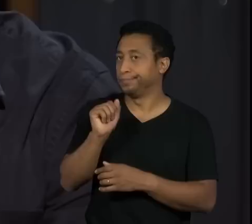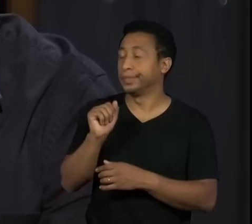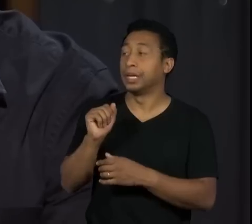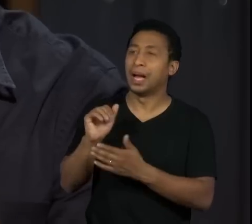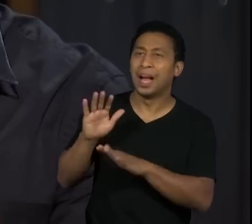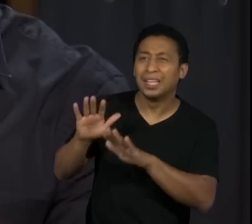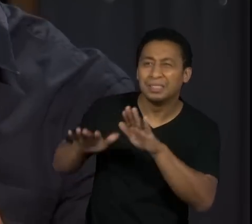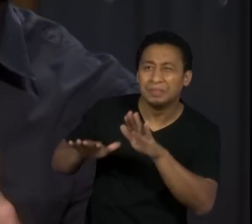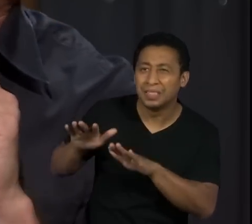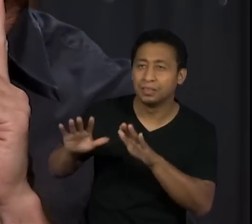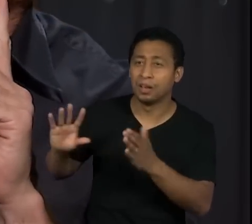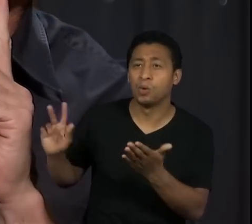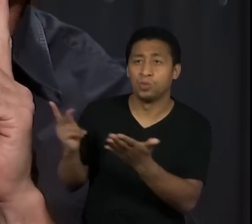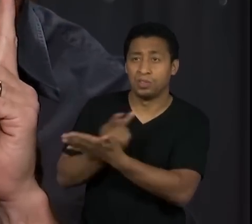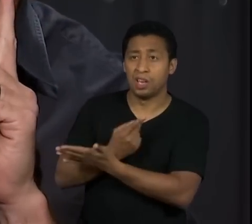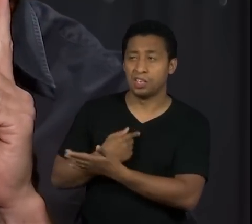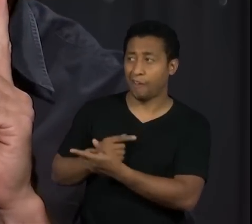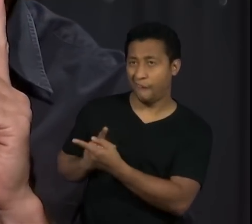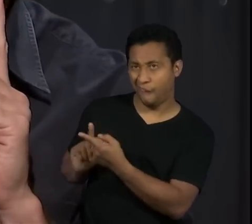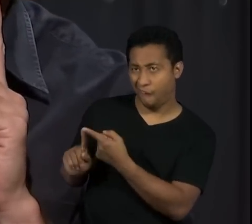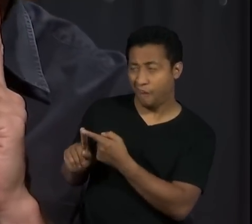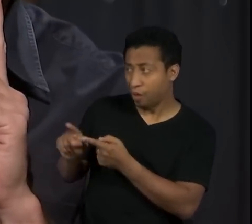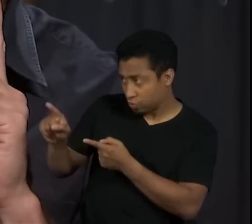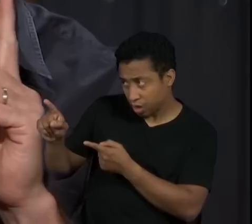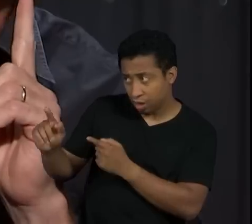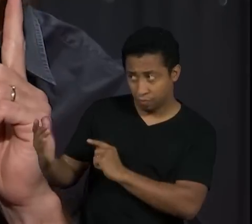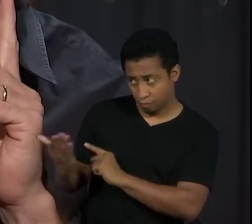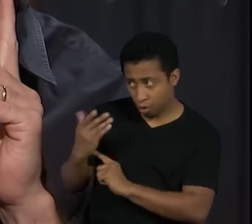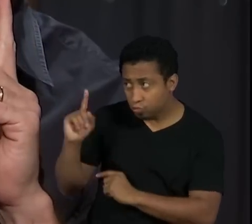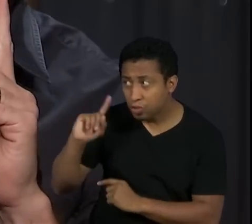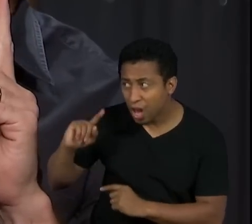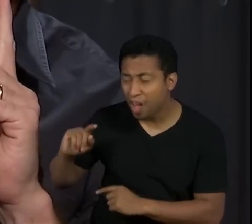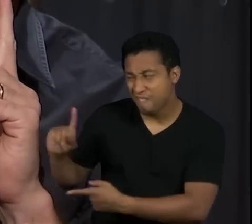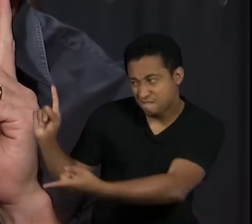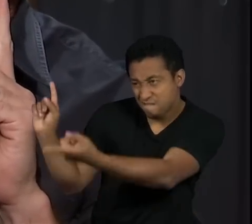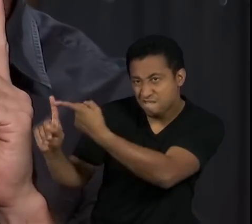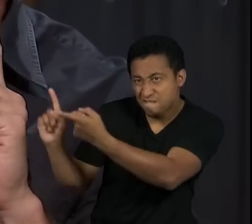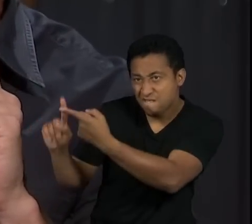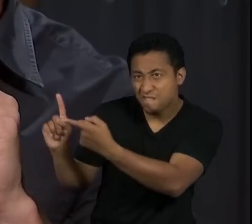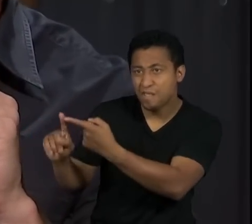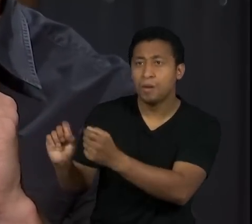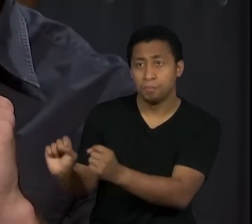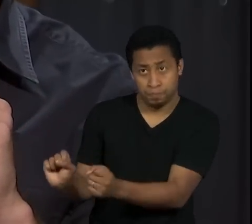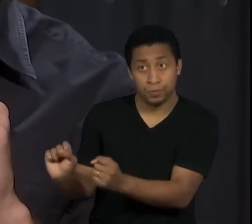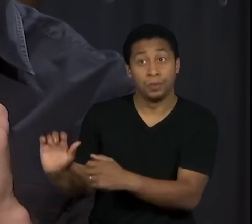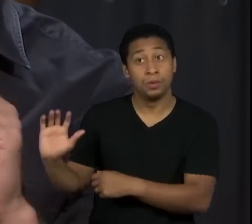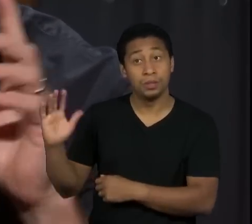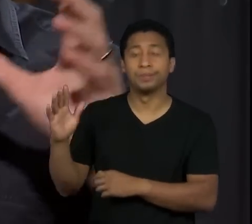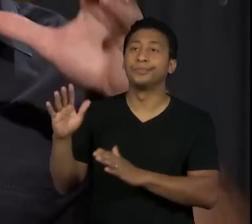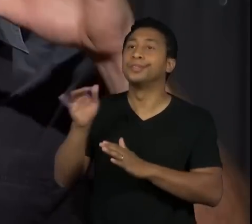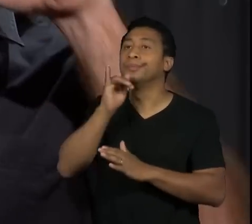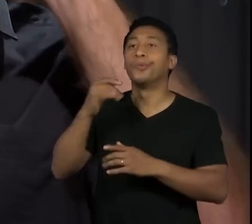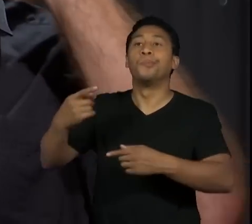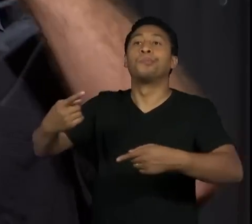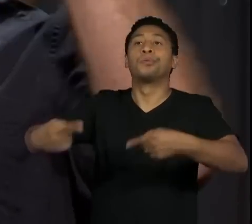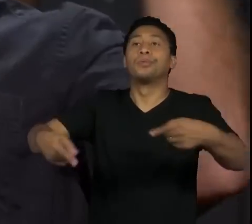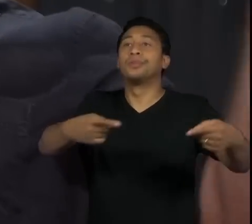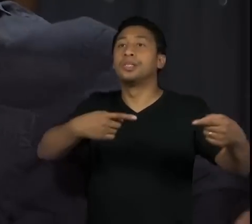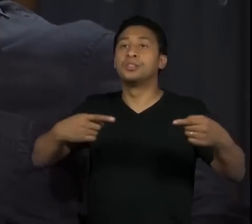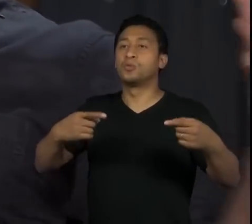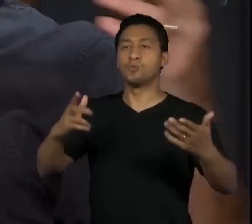corre o risco de colocar o político nessa posição de senhor, de domínio, e